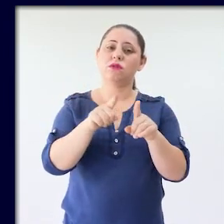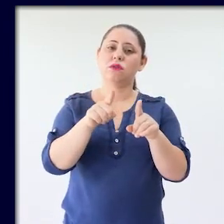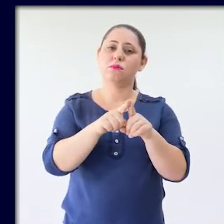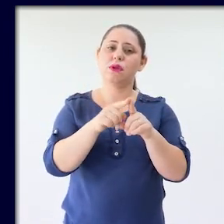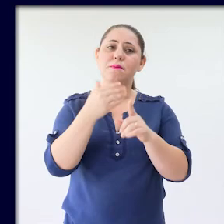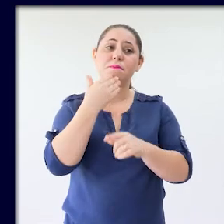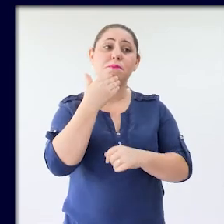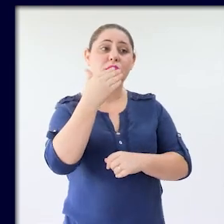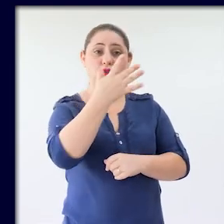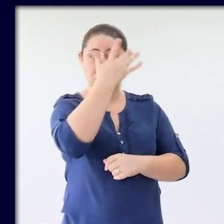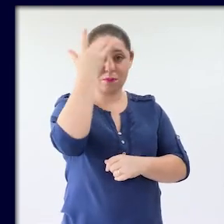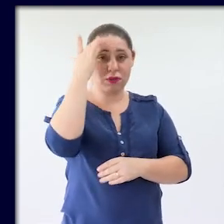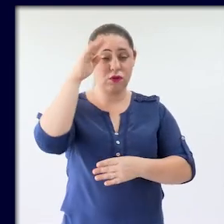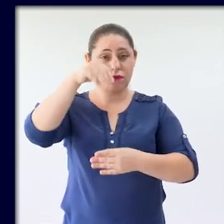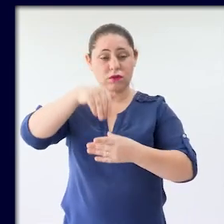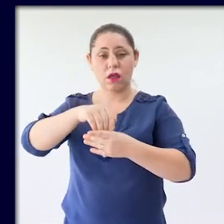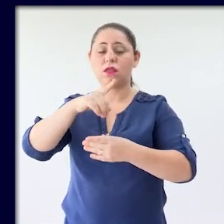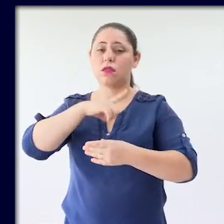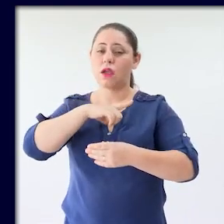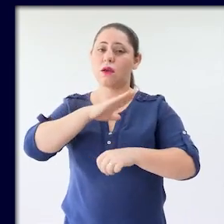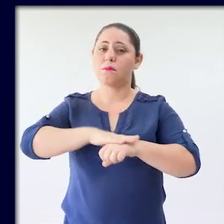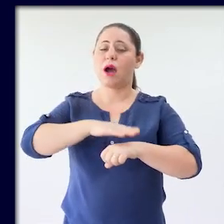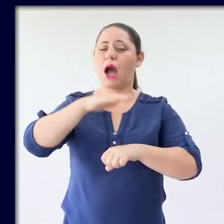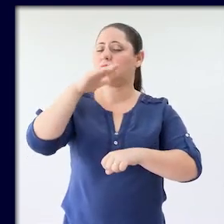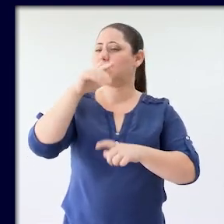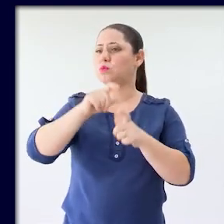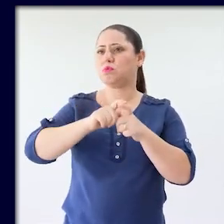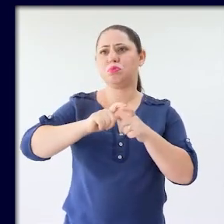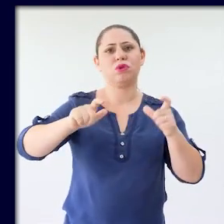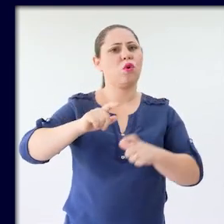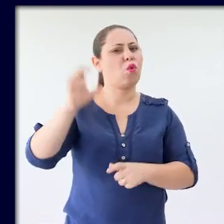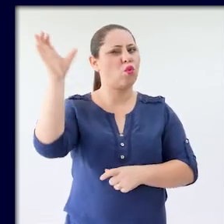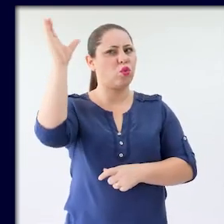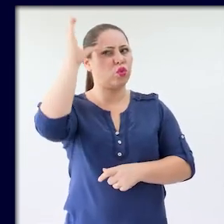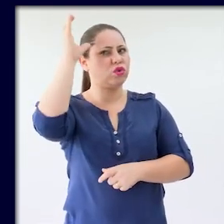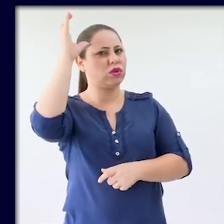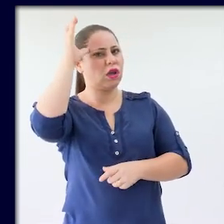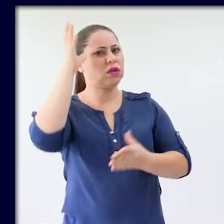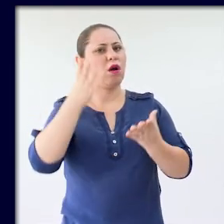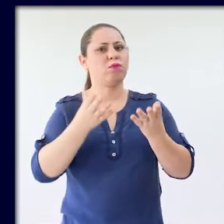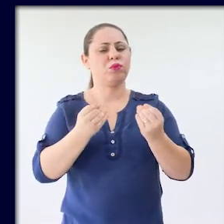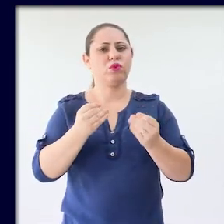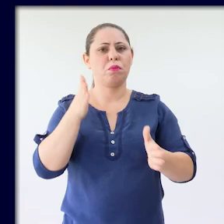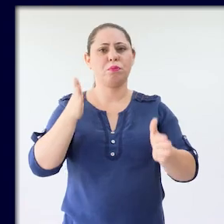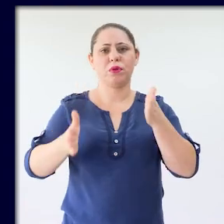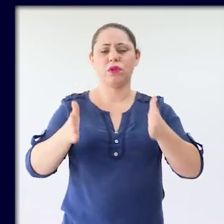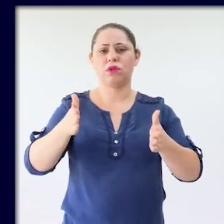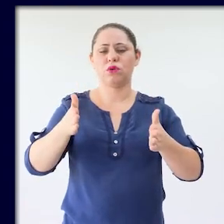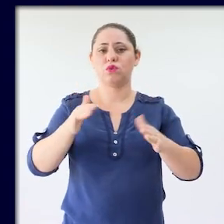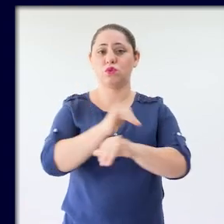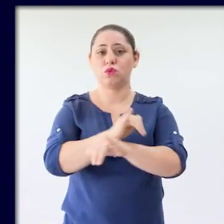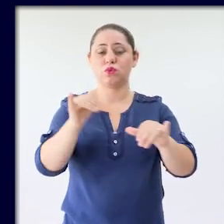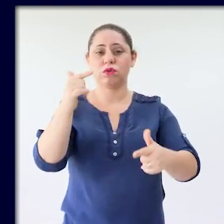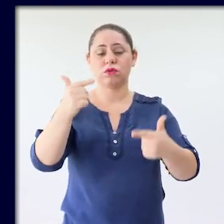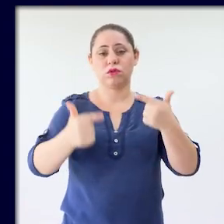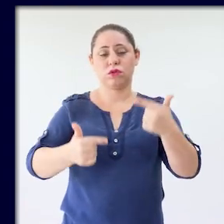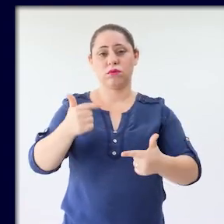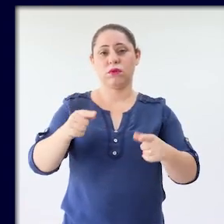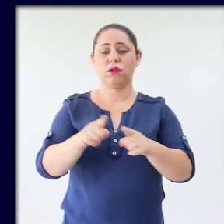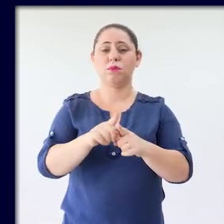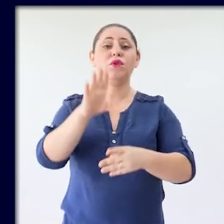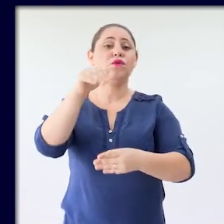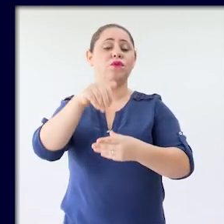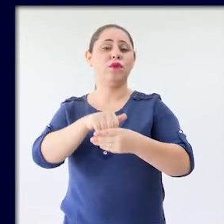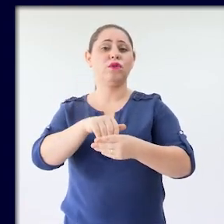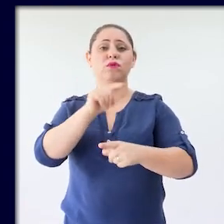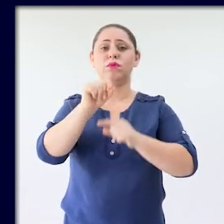Sul e pedir para que o eleitor tenha o máximo de consciência nesse período de campanha e principalmente